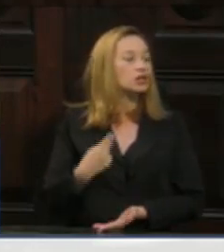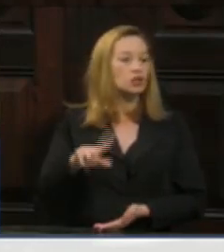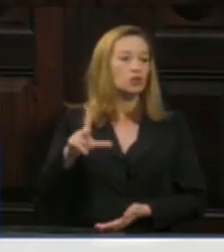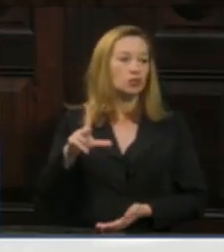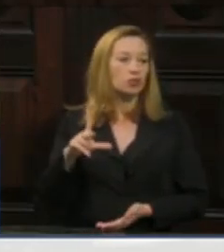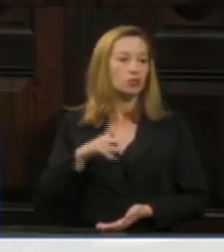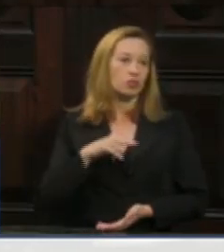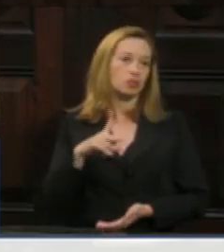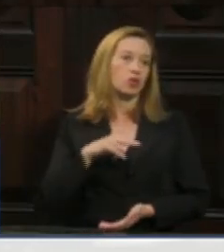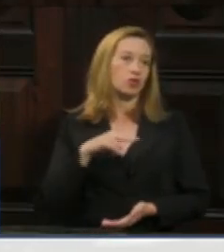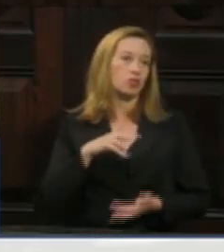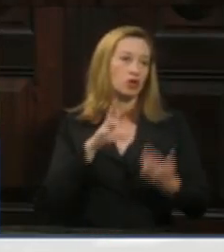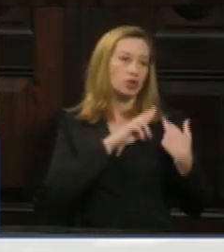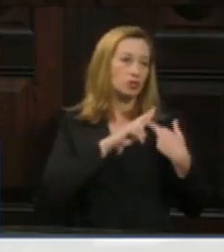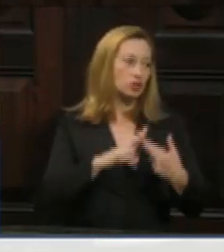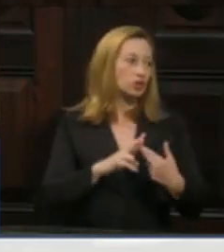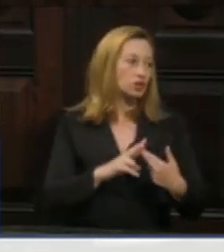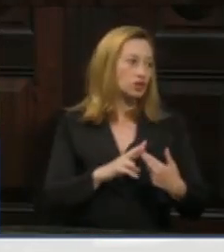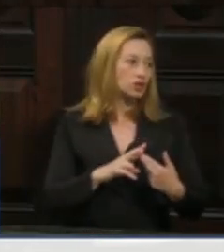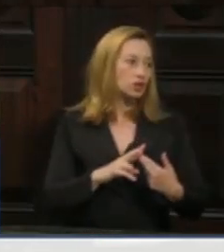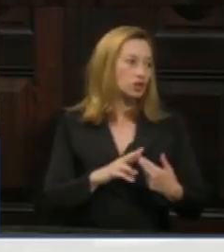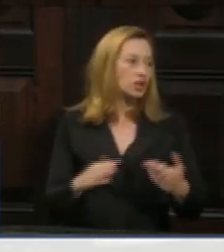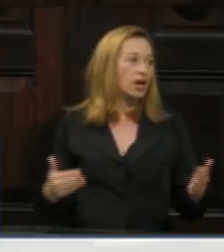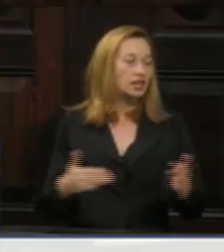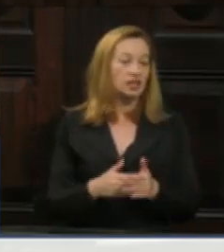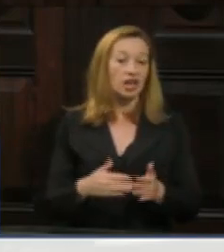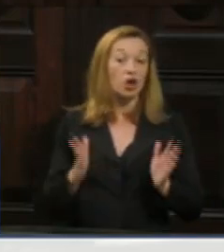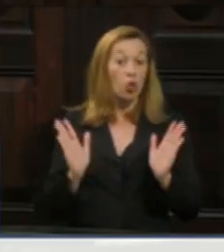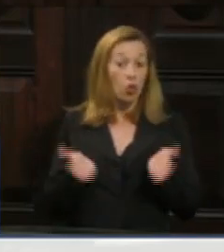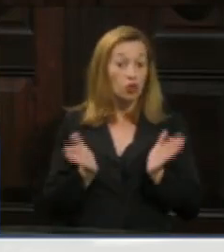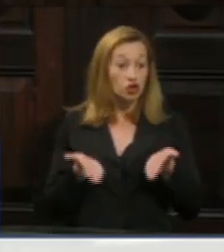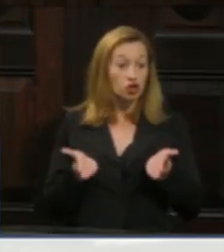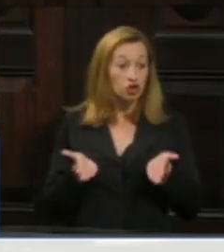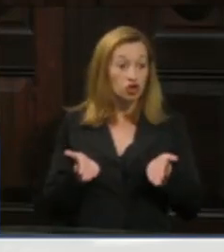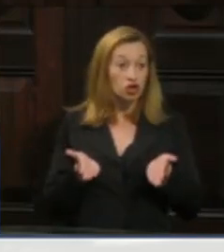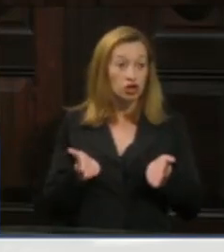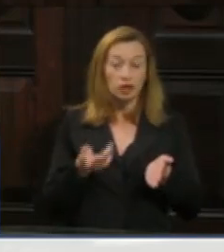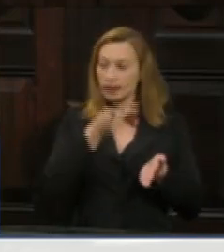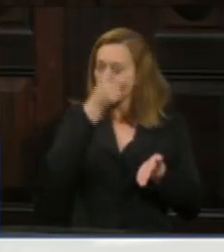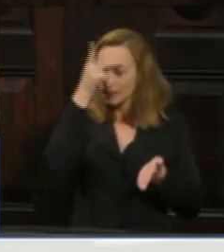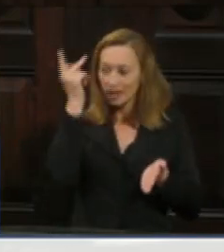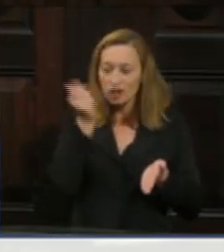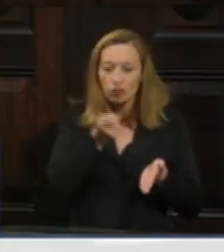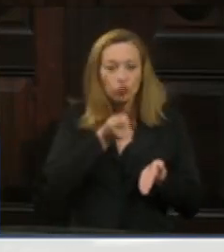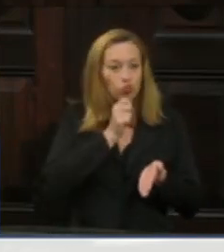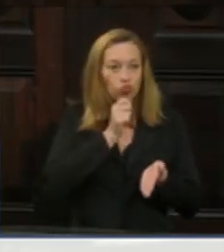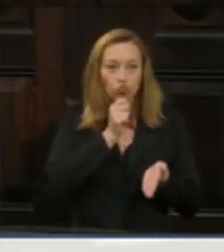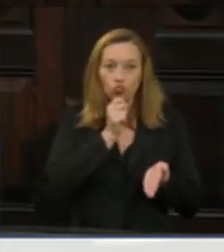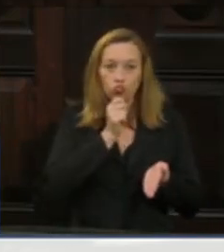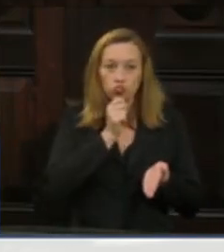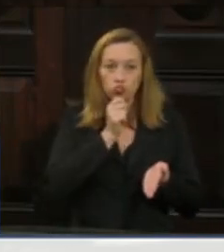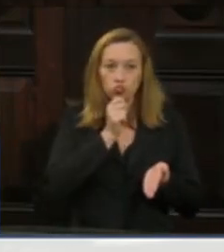possa ser espelho para essa